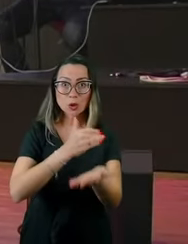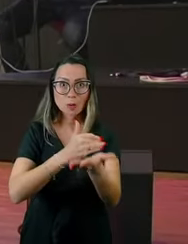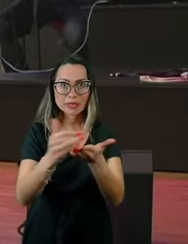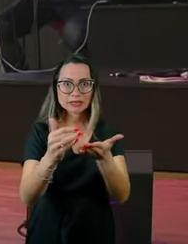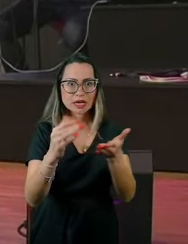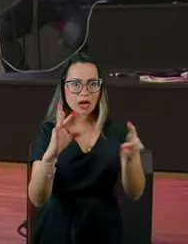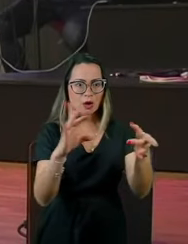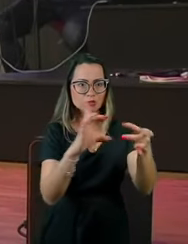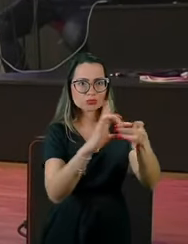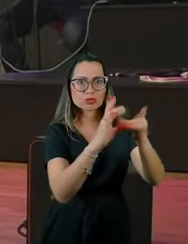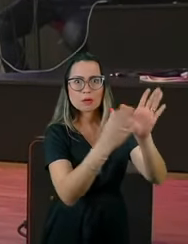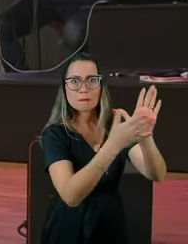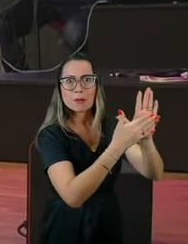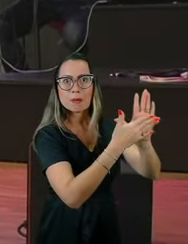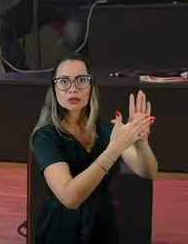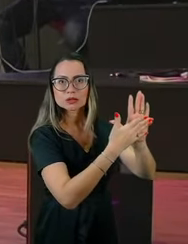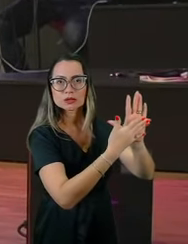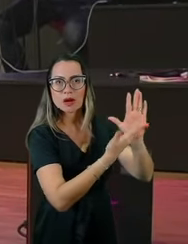Então,